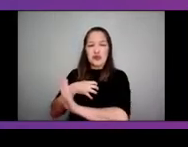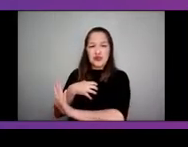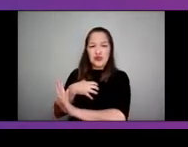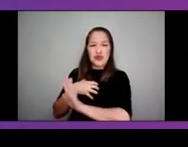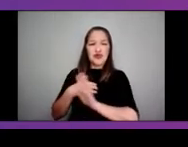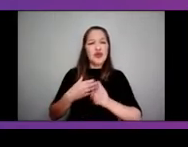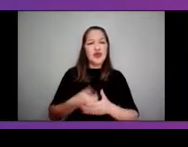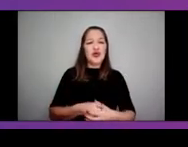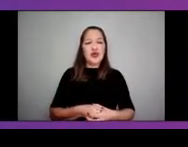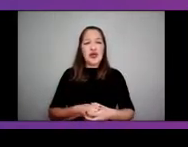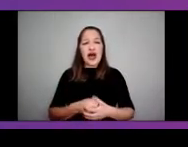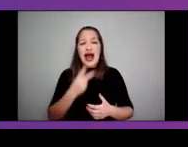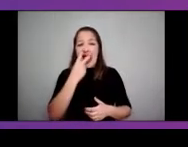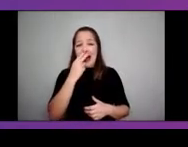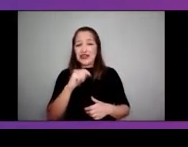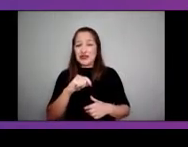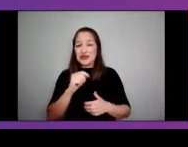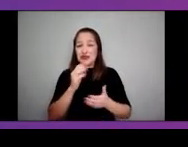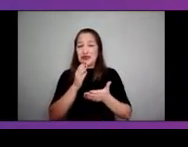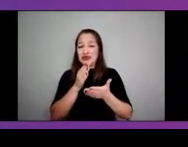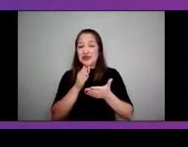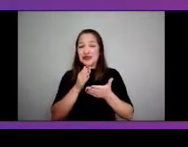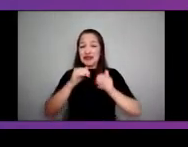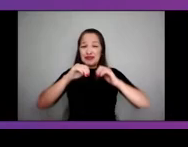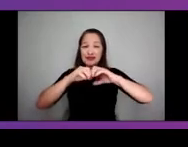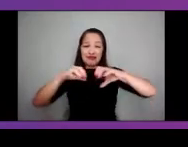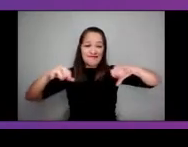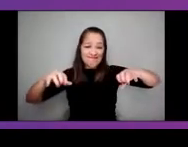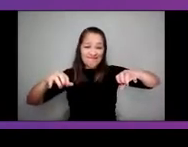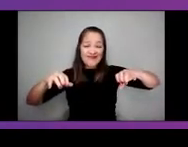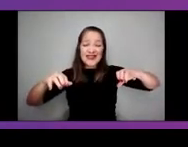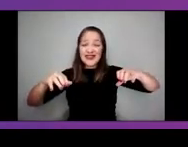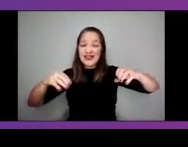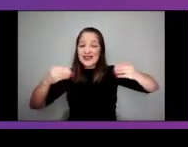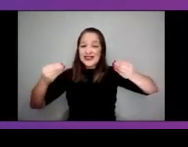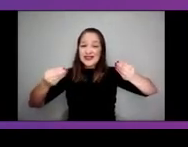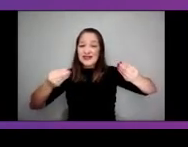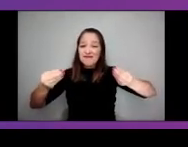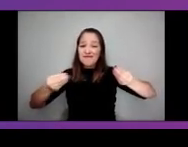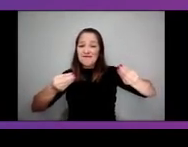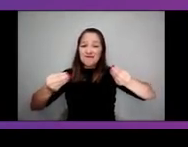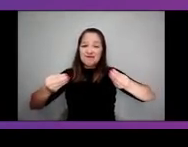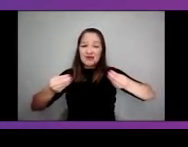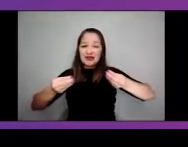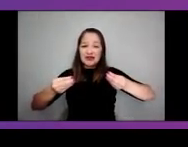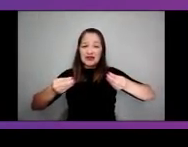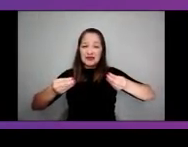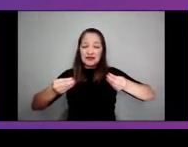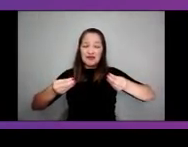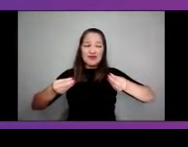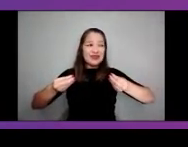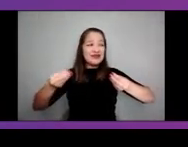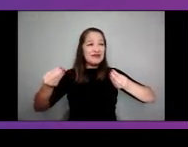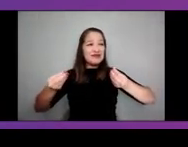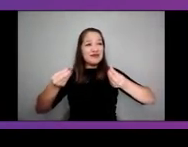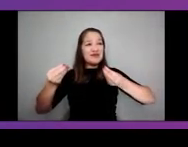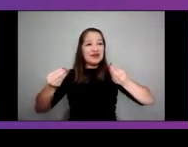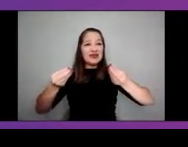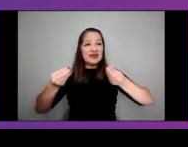eu acho que essa Divisão muito essa separação muito muito precisa que onde que precisa mais assim